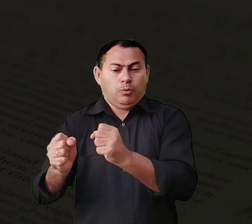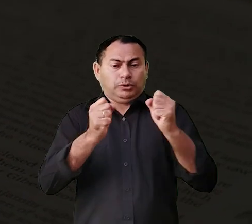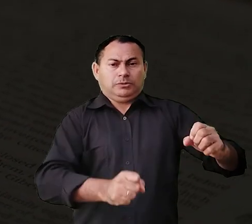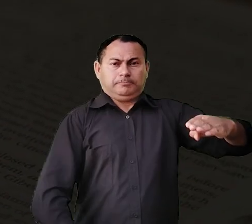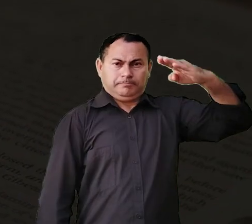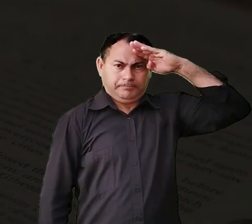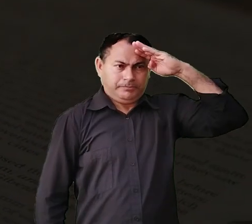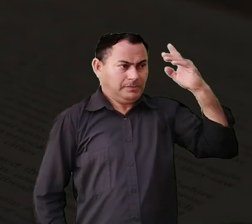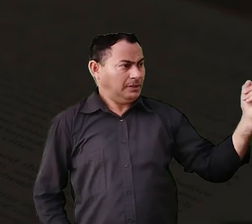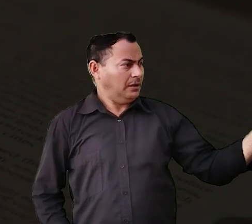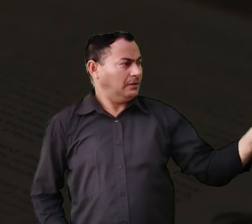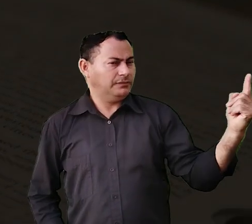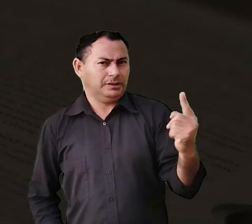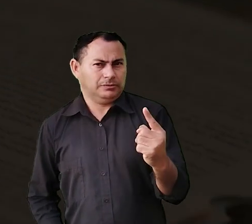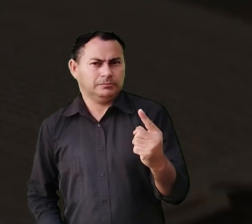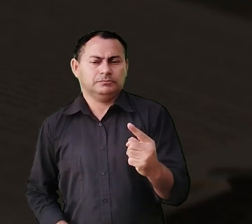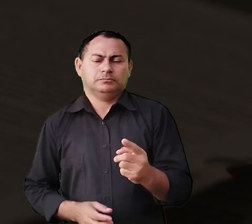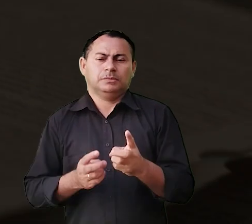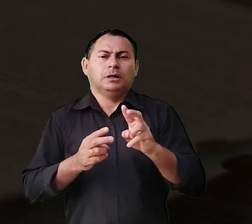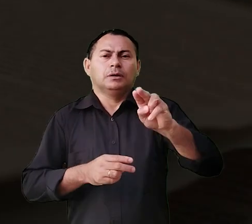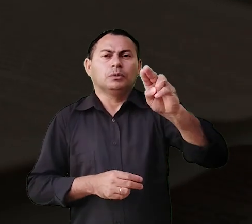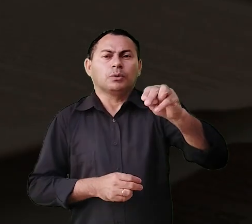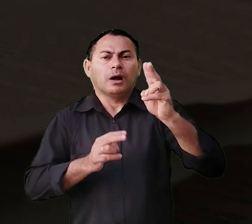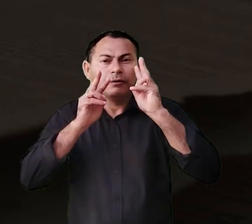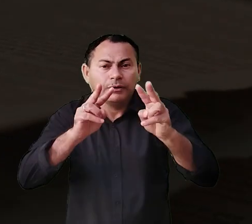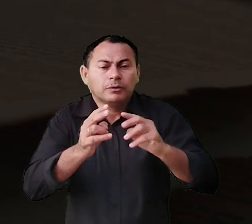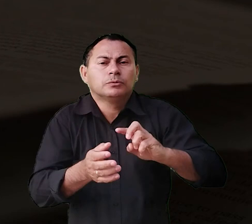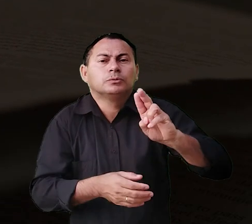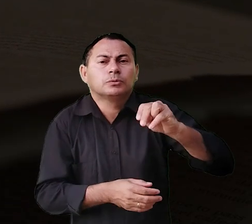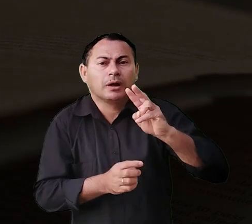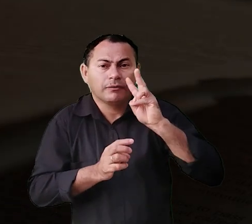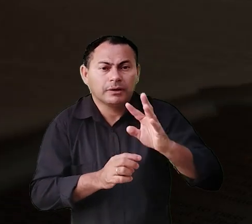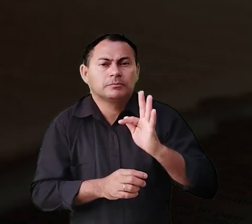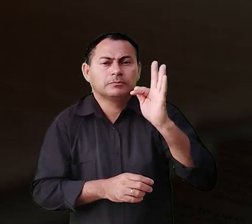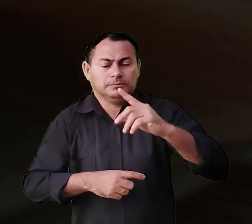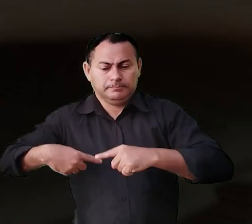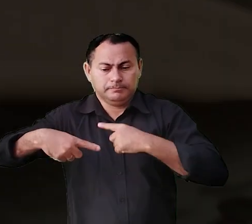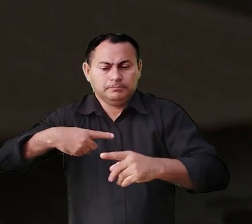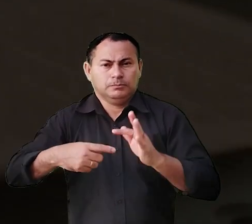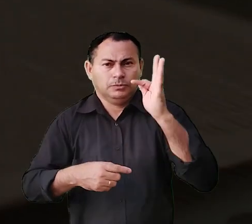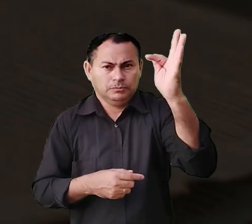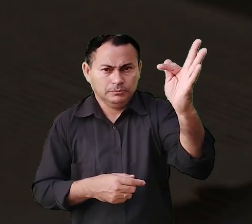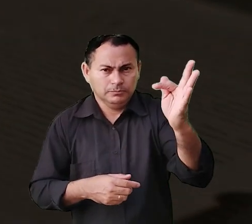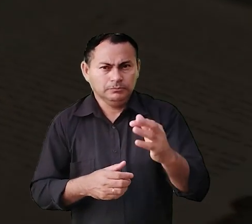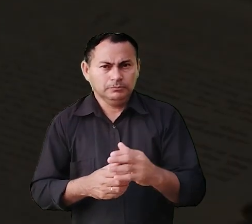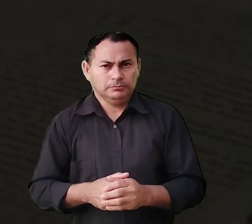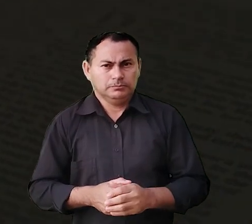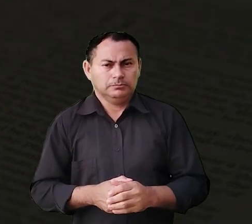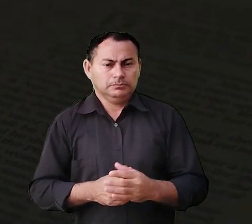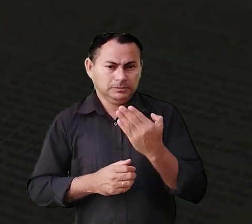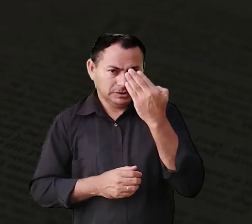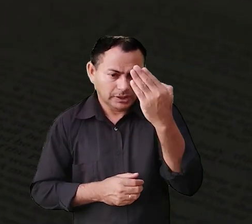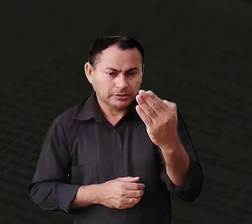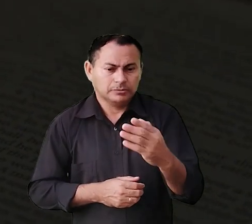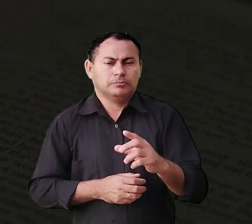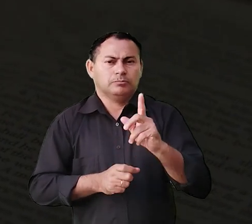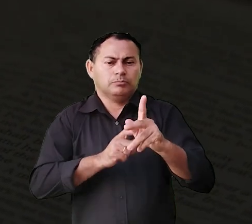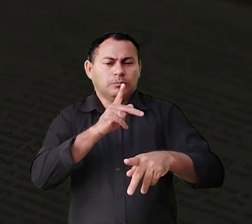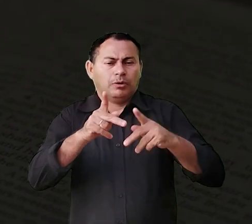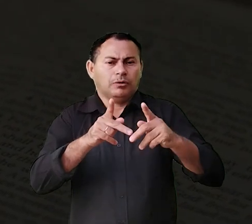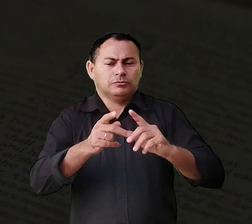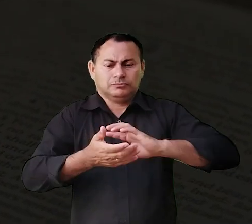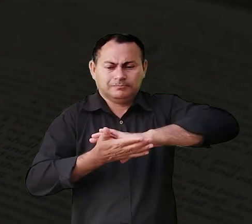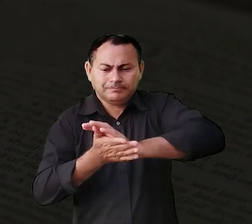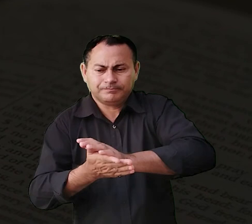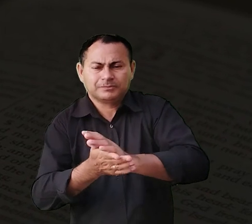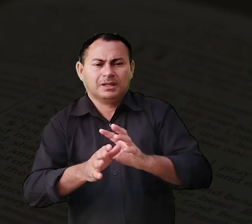grande e poderoso exército se aproxima, como nunca se viu nem jamais se verá nas gerações futuras. Diante deles o